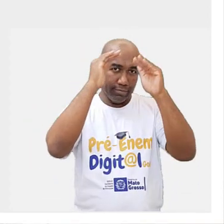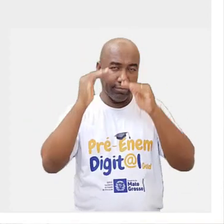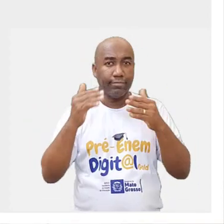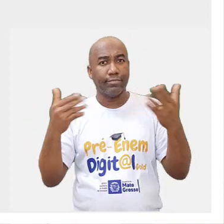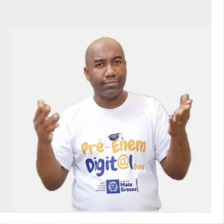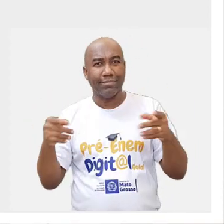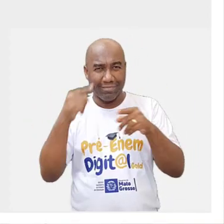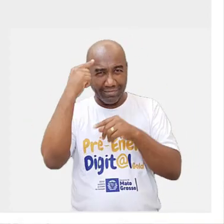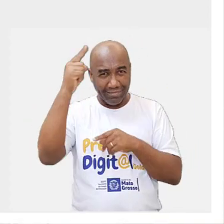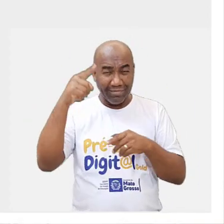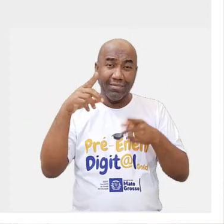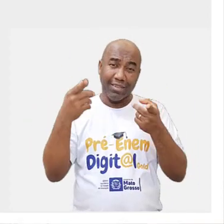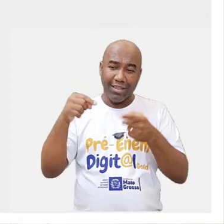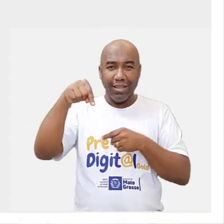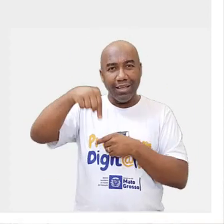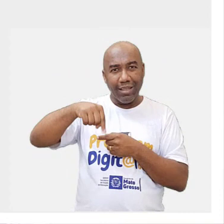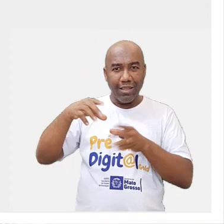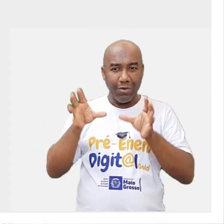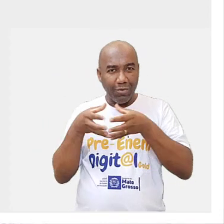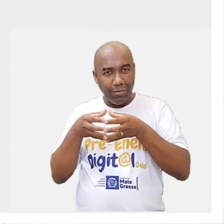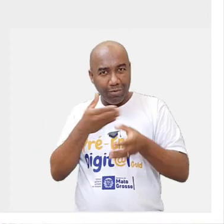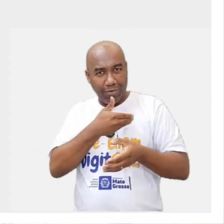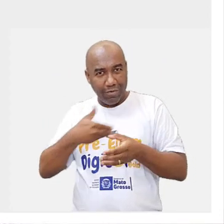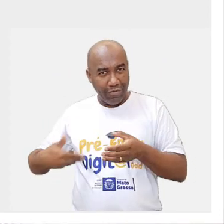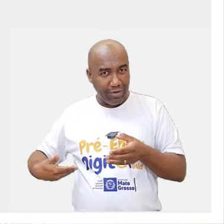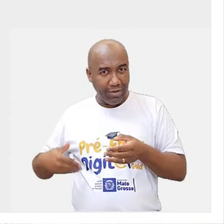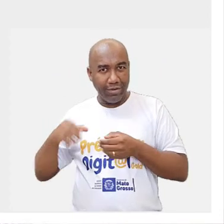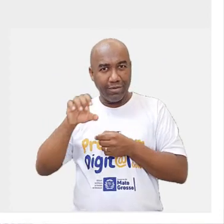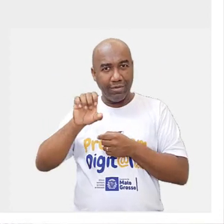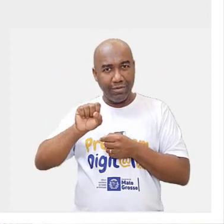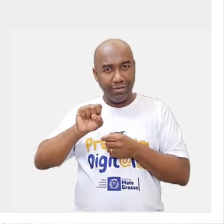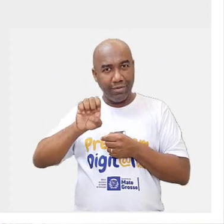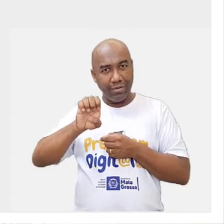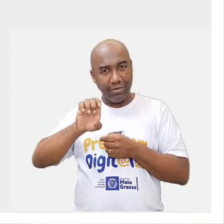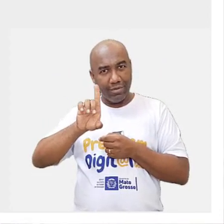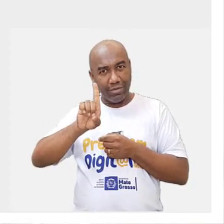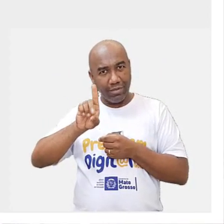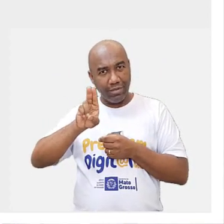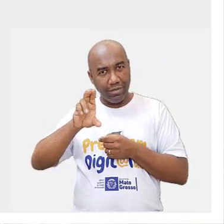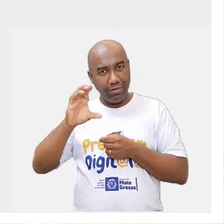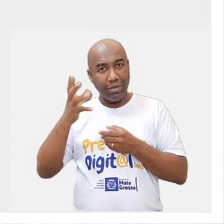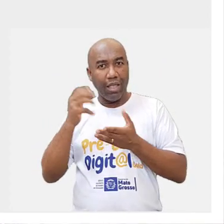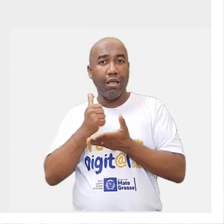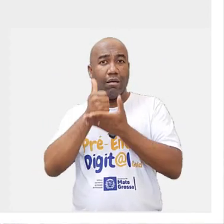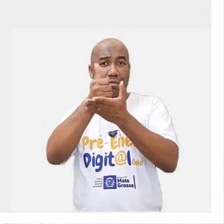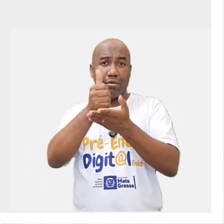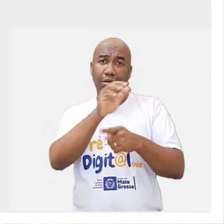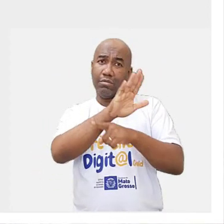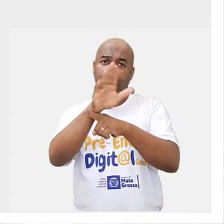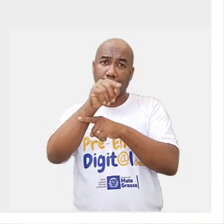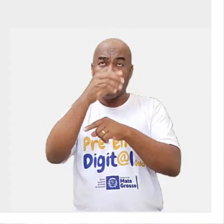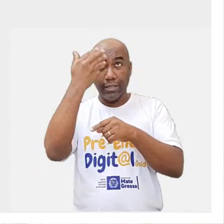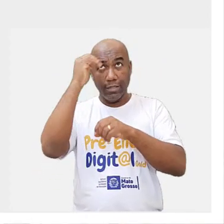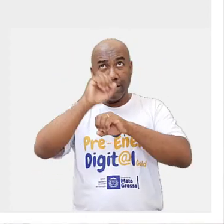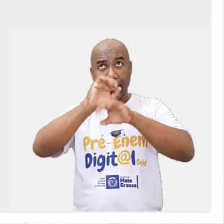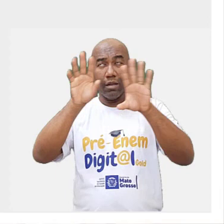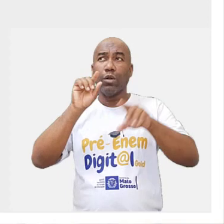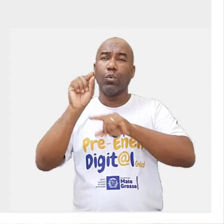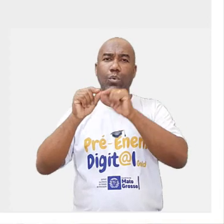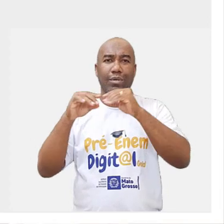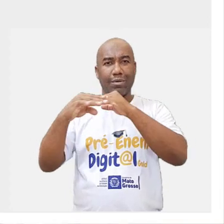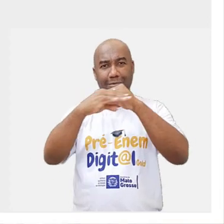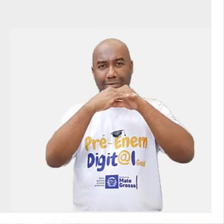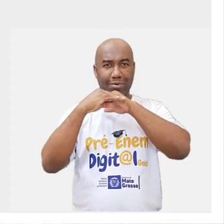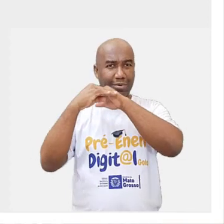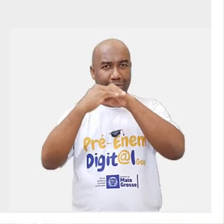um jeitinho de chegar até a sua casa. Educação é igualdade, democracia. Toda vez que você ouvir essa